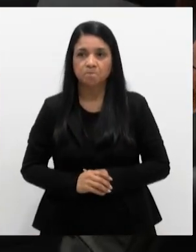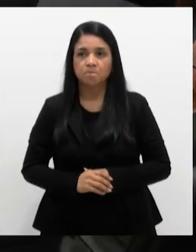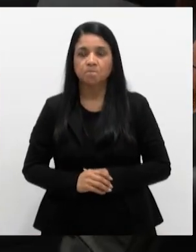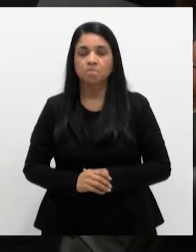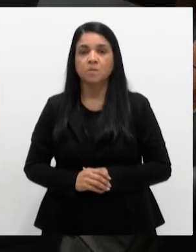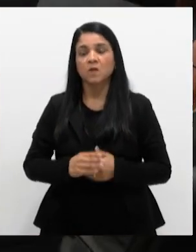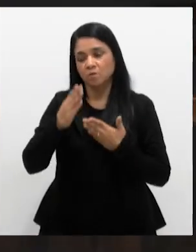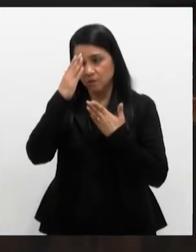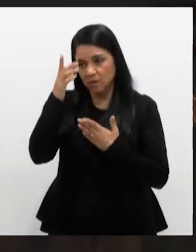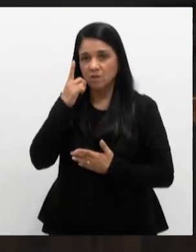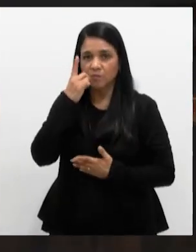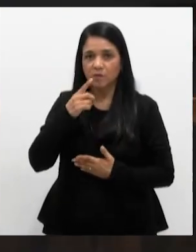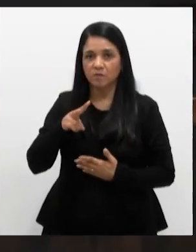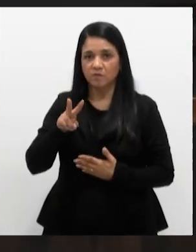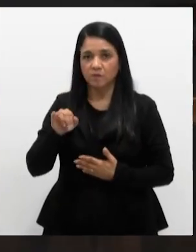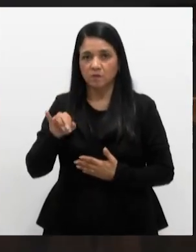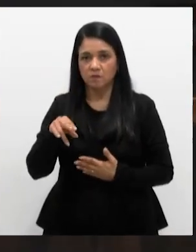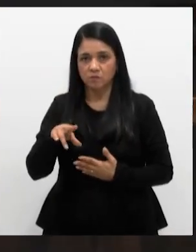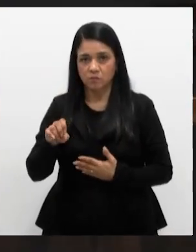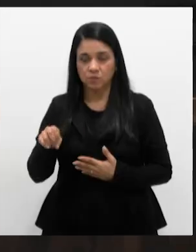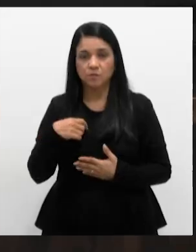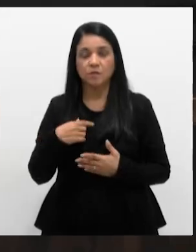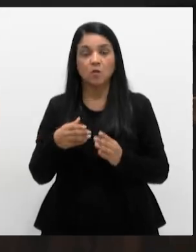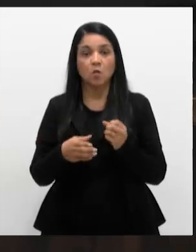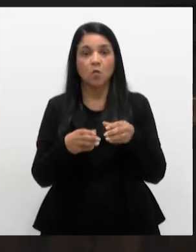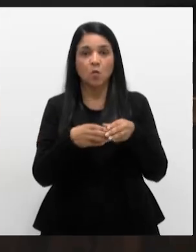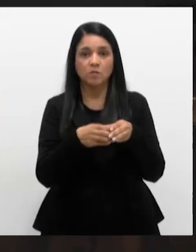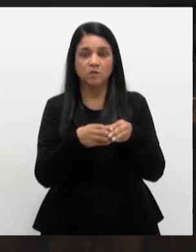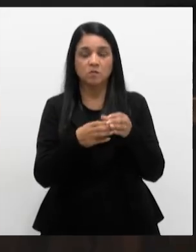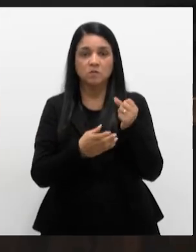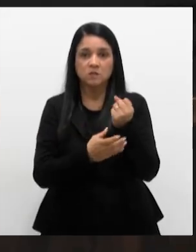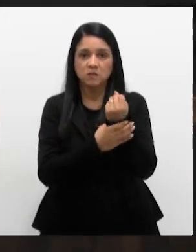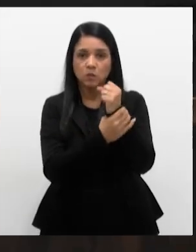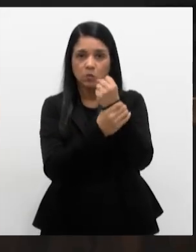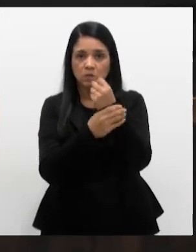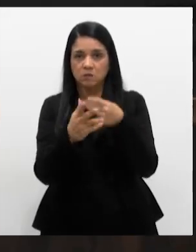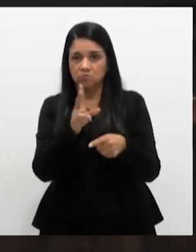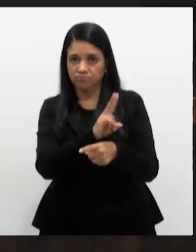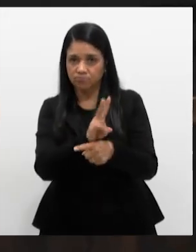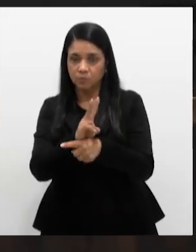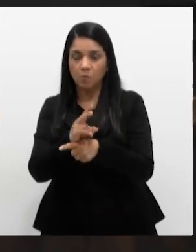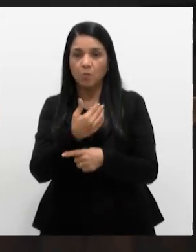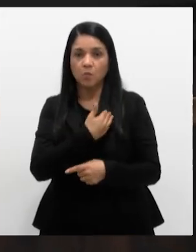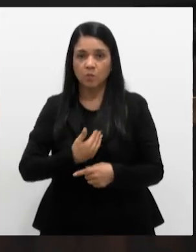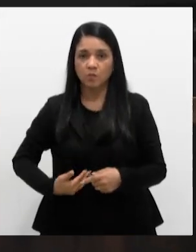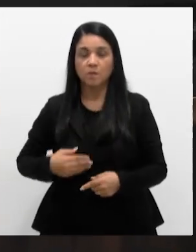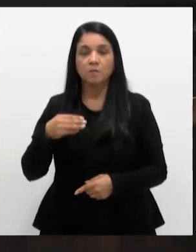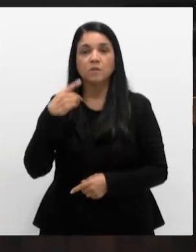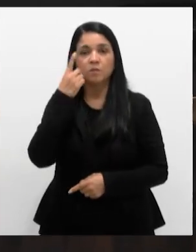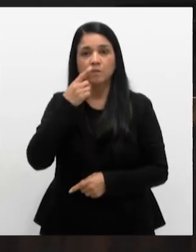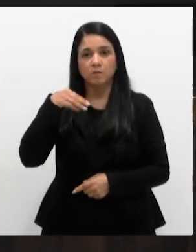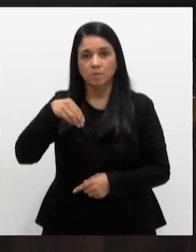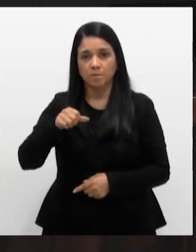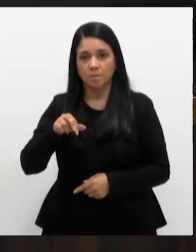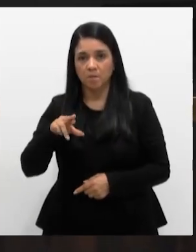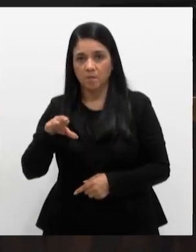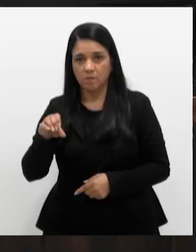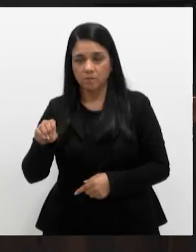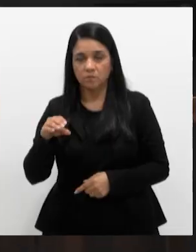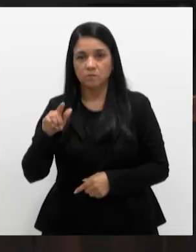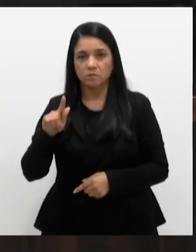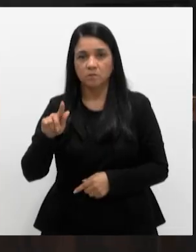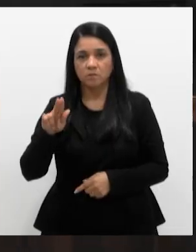Vinícius Cozolino. Pela Comissão de Segurança Pública, deputado Márcio Gualberto, nosso presidente.